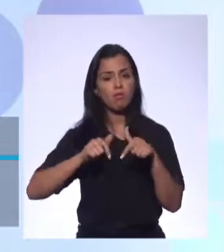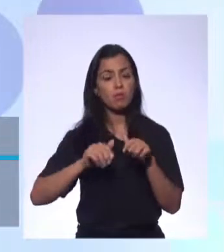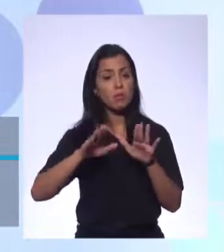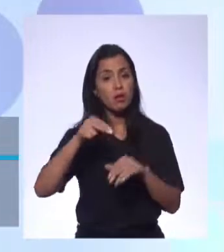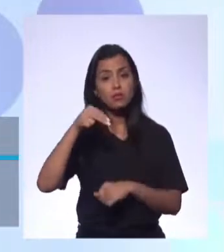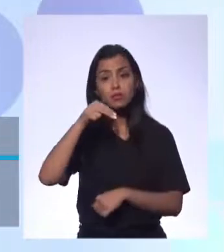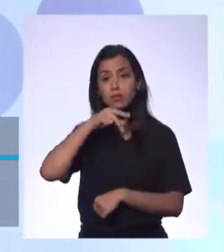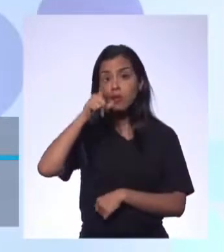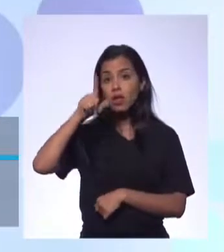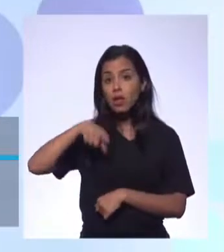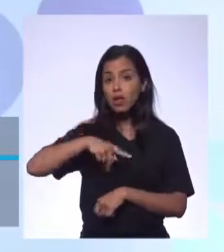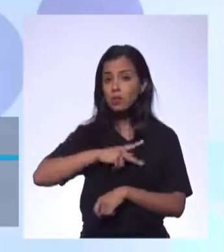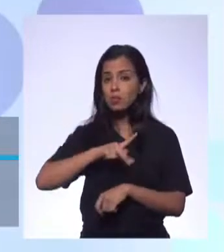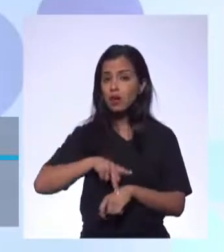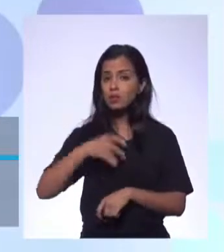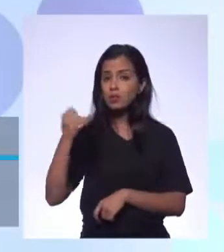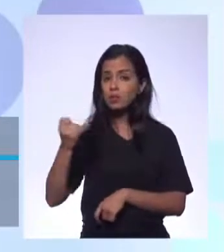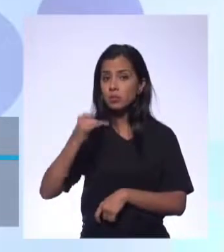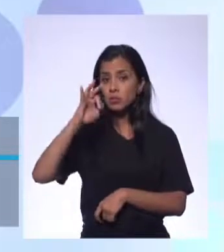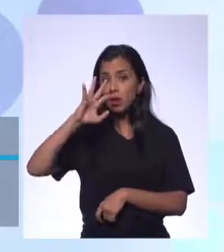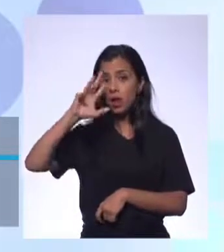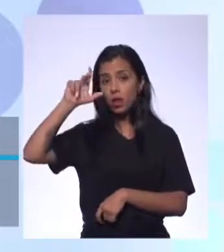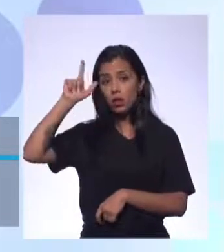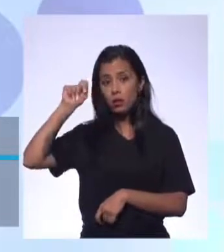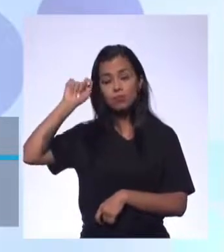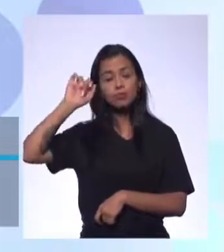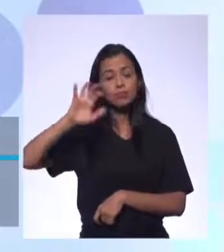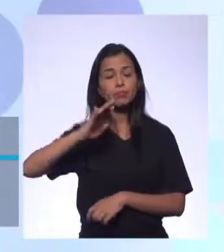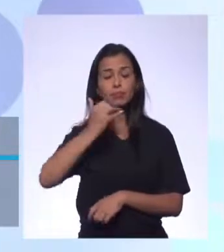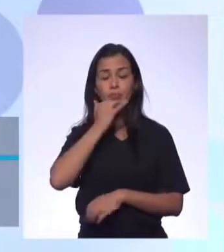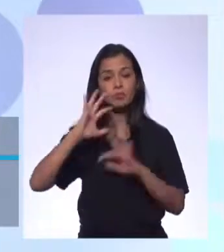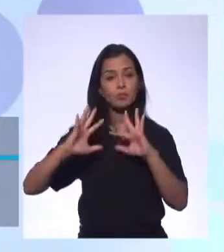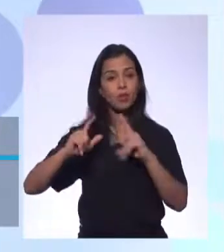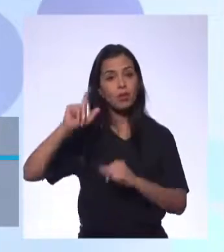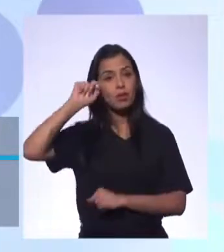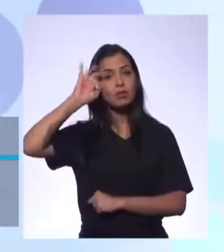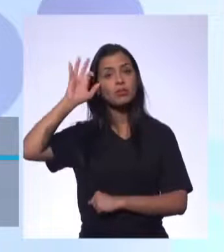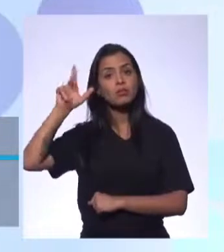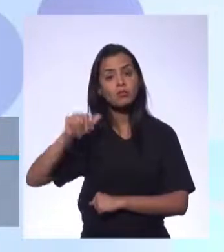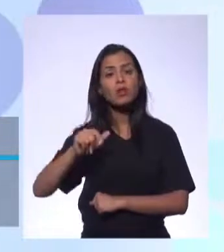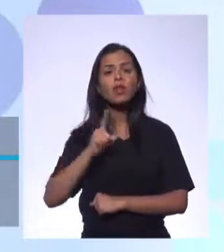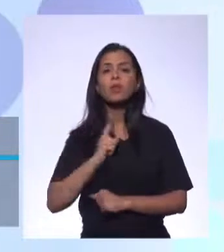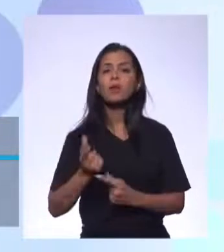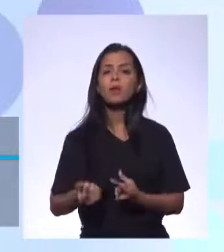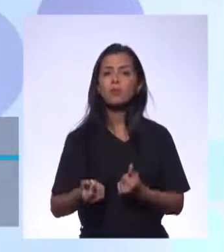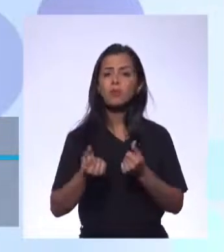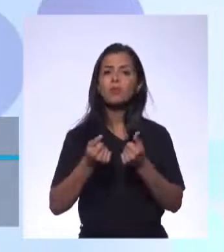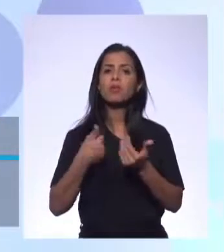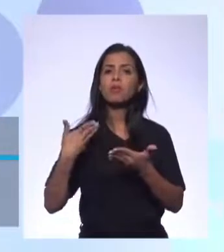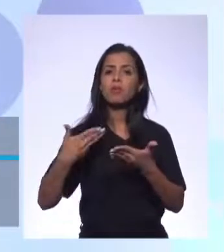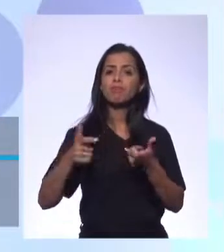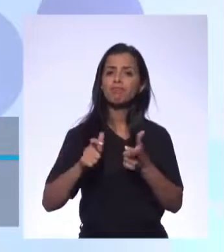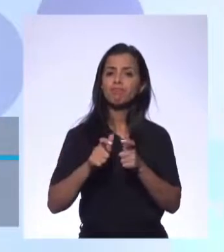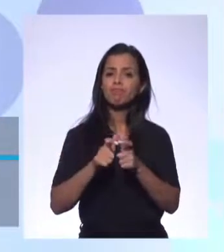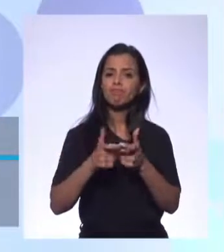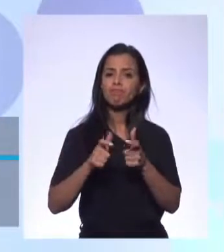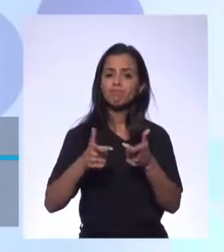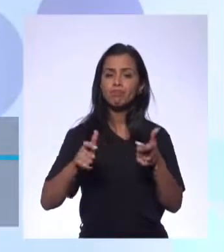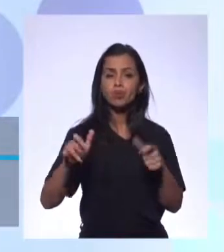país importantíssimo para o continente africano e tem uma economia que vem crescendo aí com